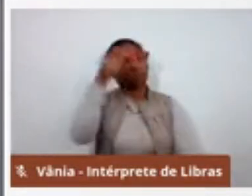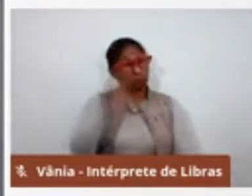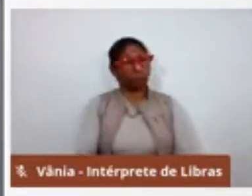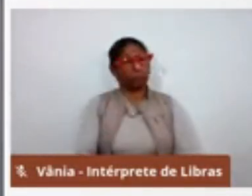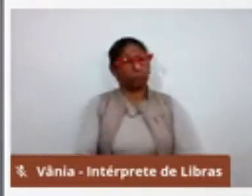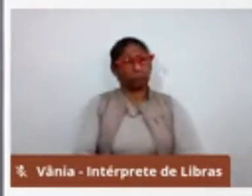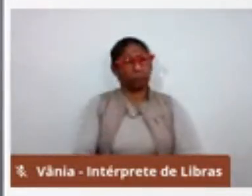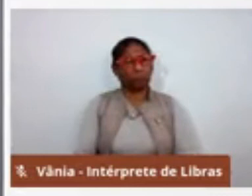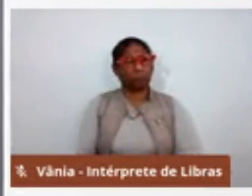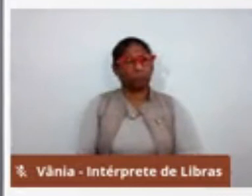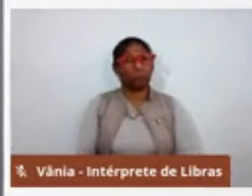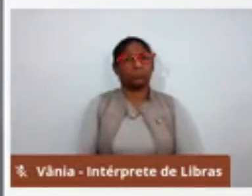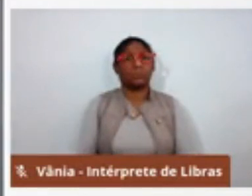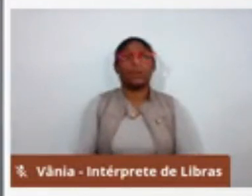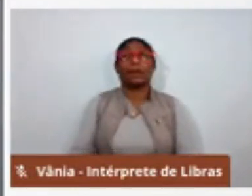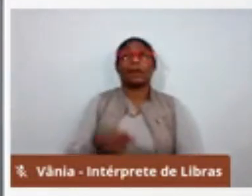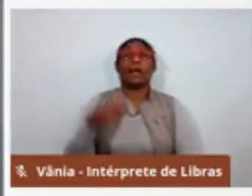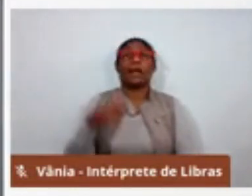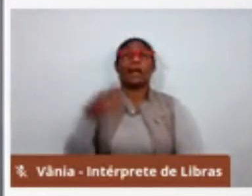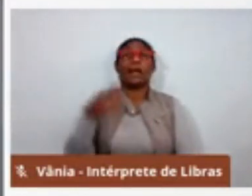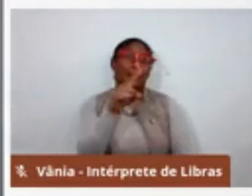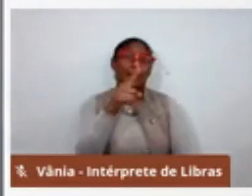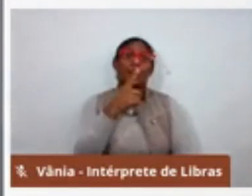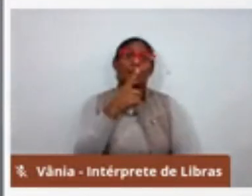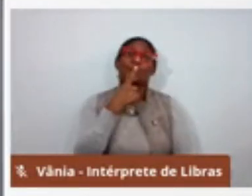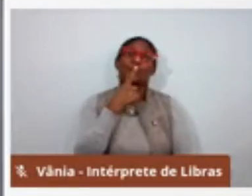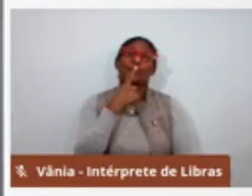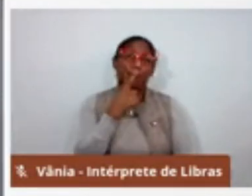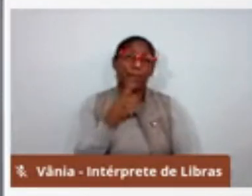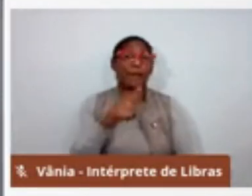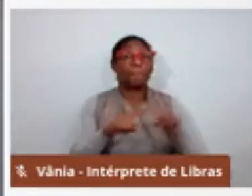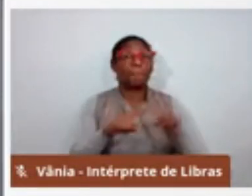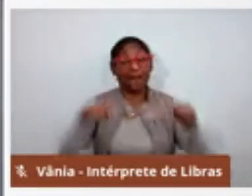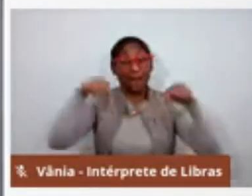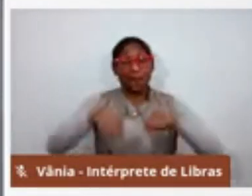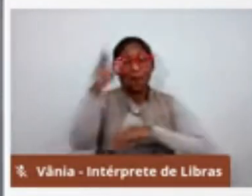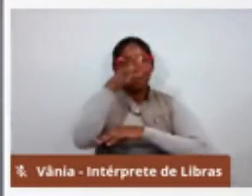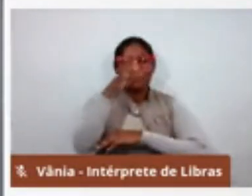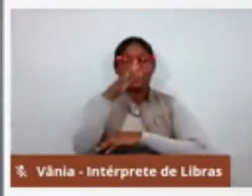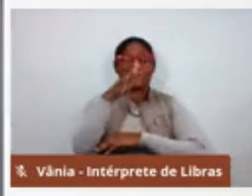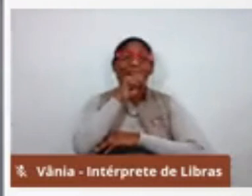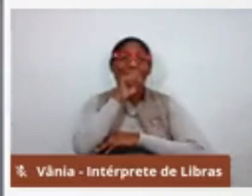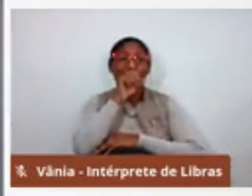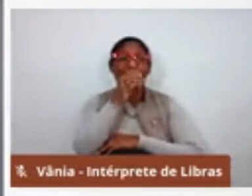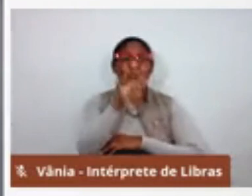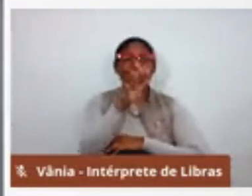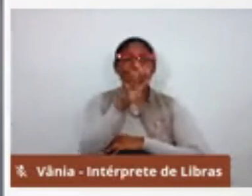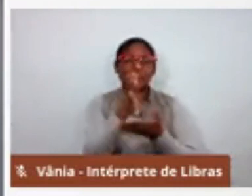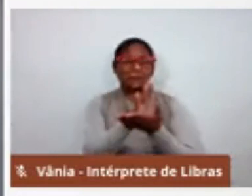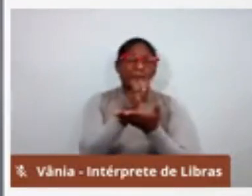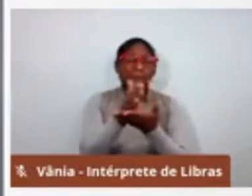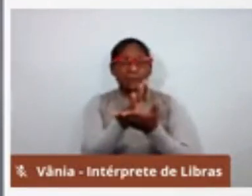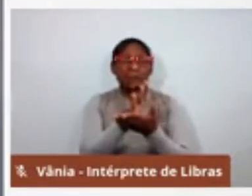não os protocolos da bandeira vermelha, né, para quem está em bandeira laranja, mas protocolos intermediários, né, que